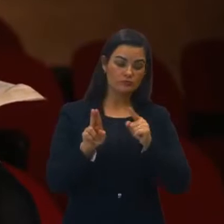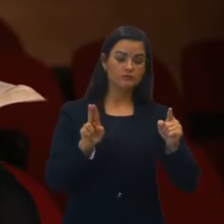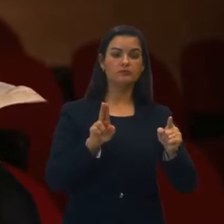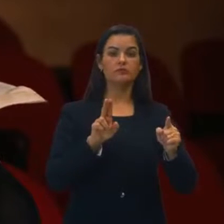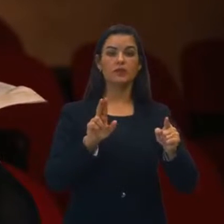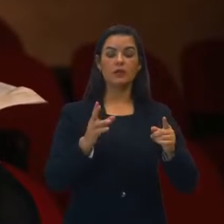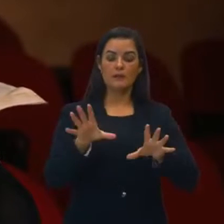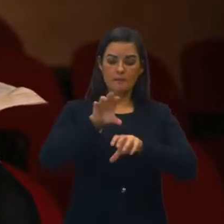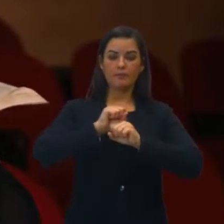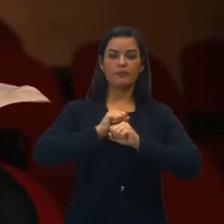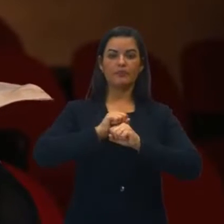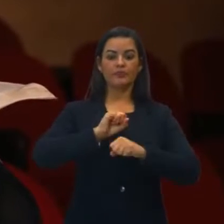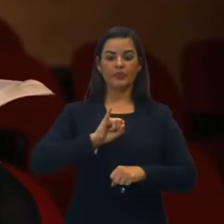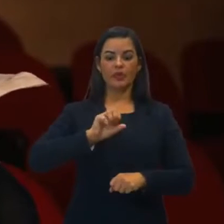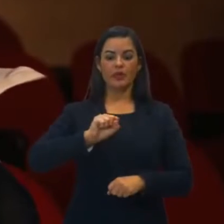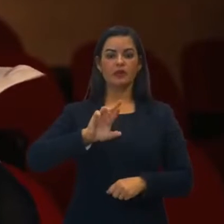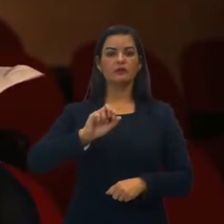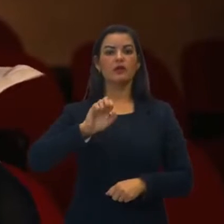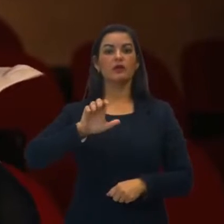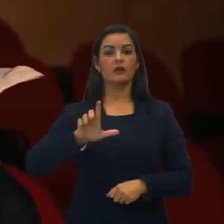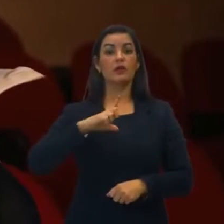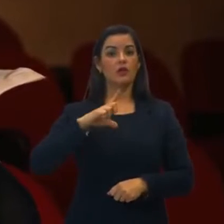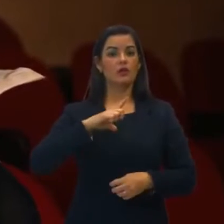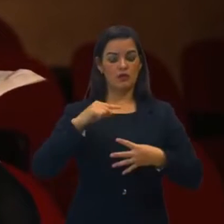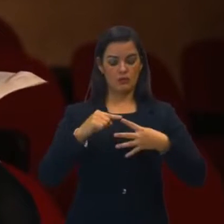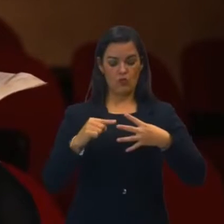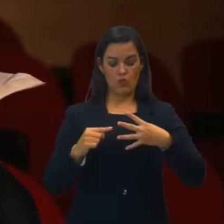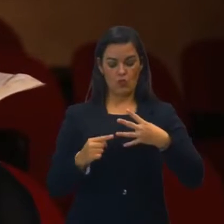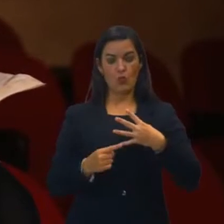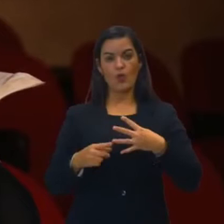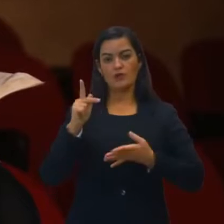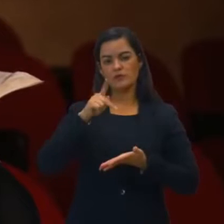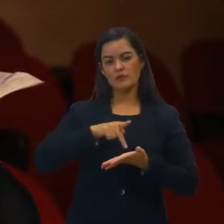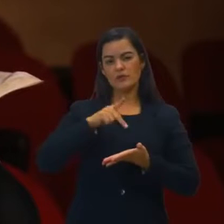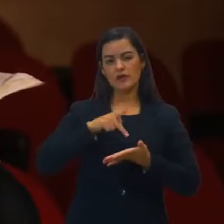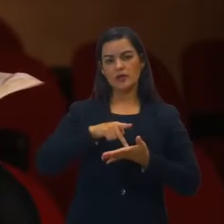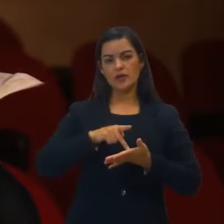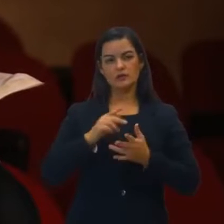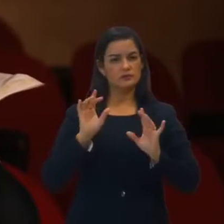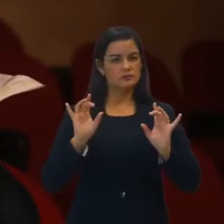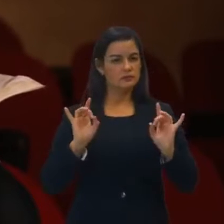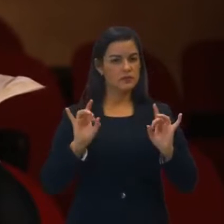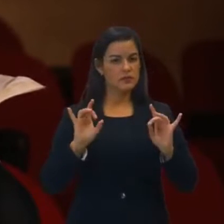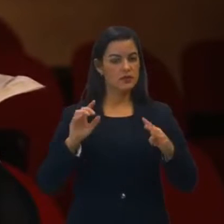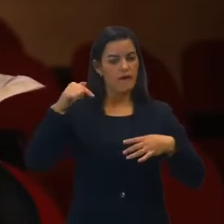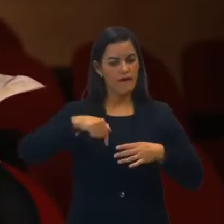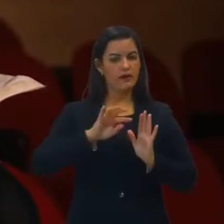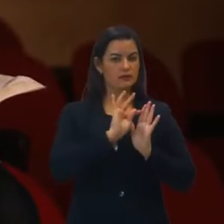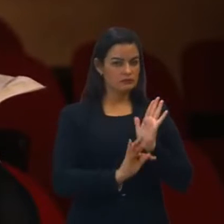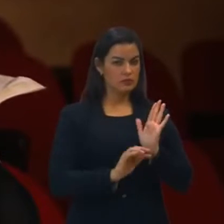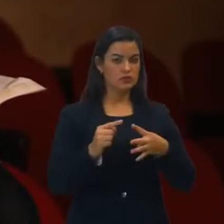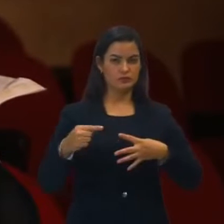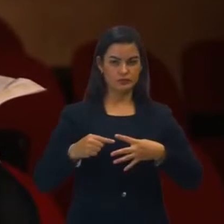Israel. Há 4 verdades sublimes que quero destacar à luz desse texto.